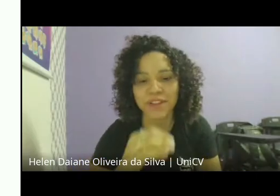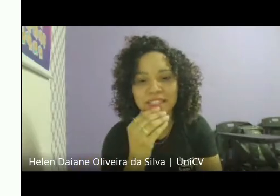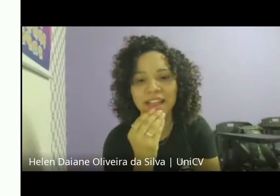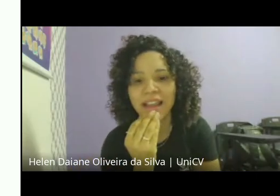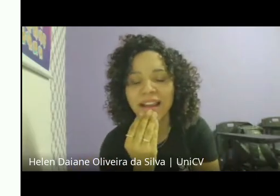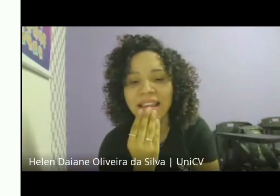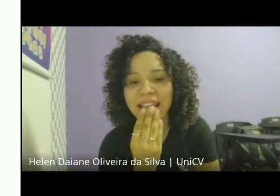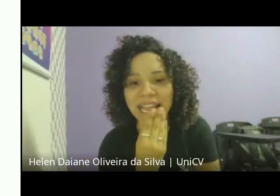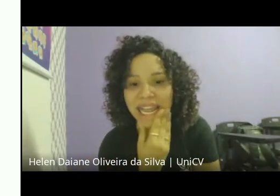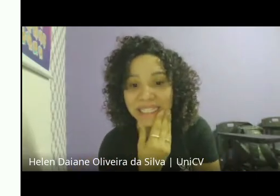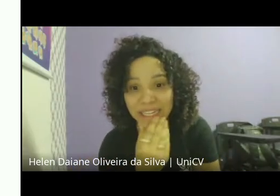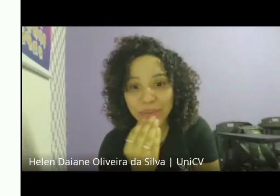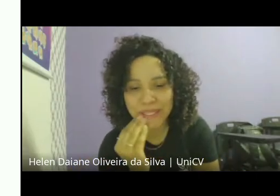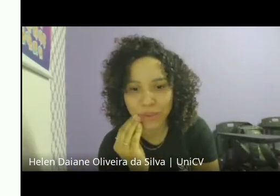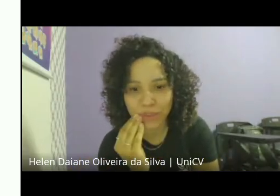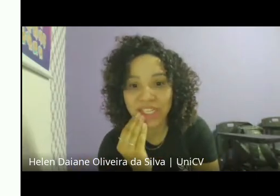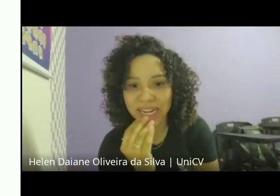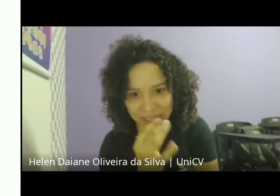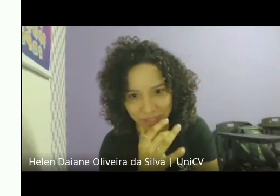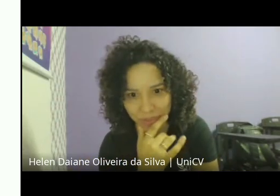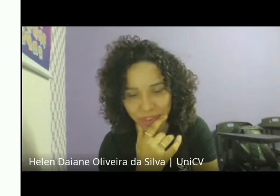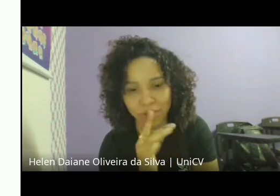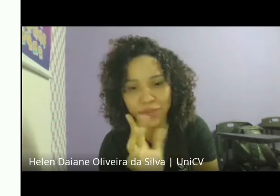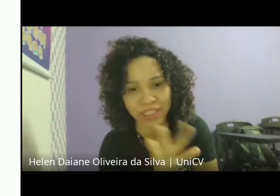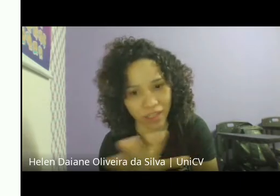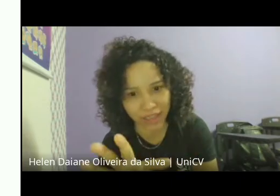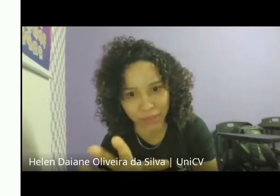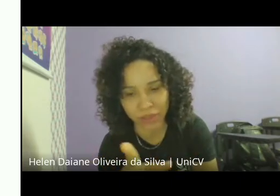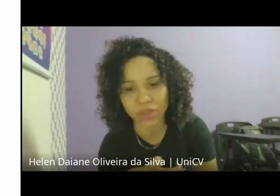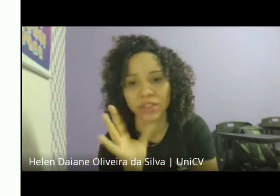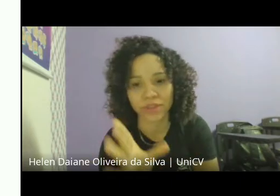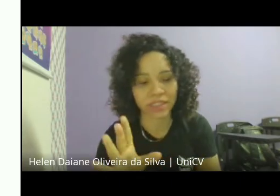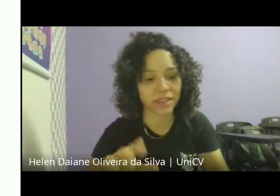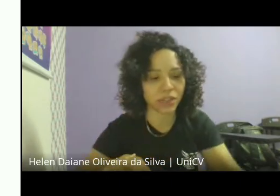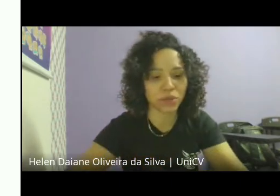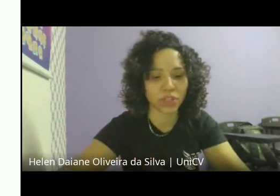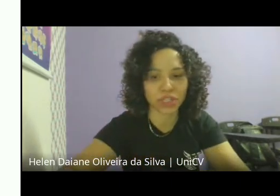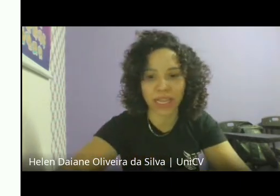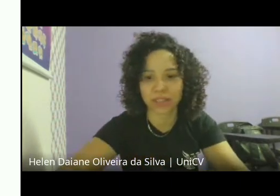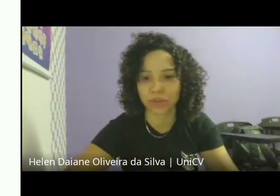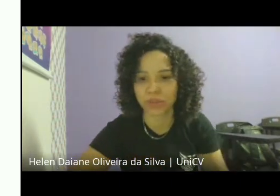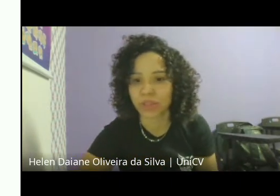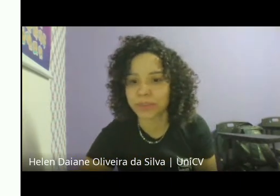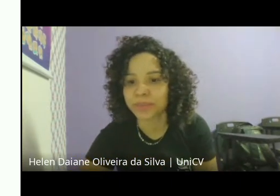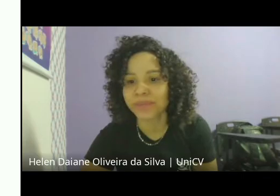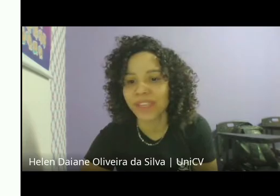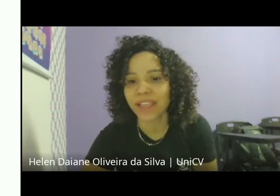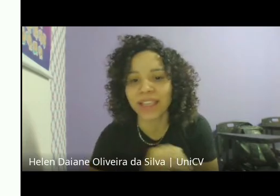Nós vamos fazer a tradução de clássicos, nós não vamos fazer adaptações, nós vamos fazer traduções de